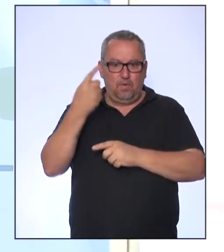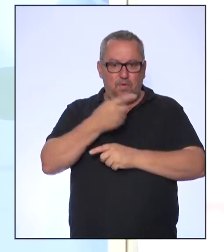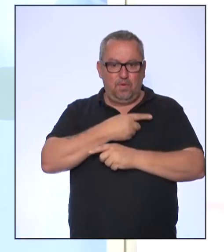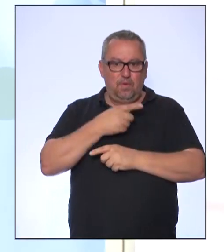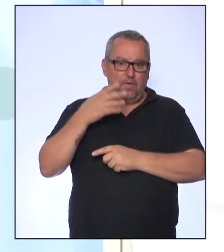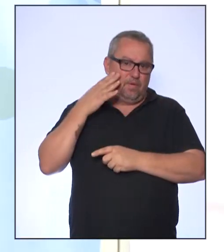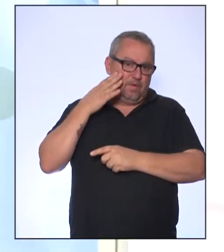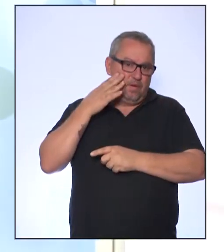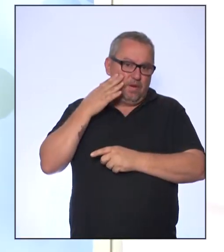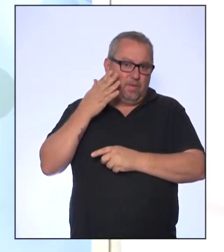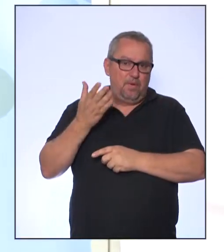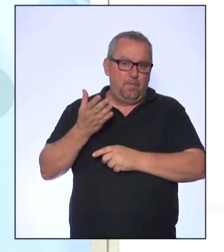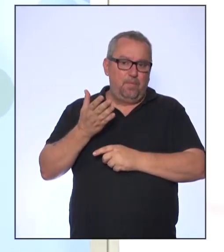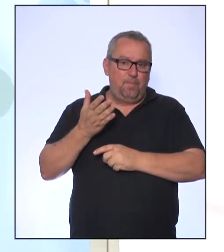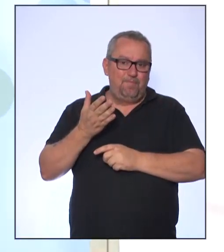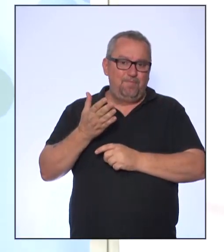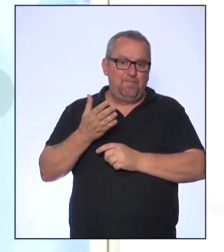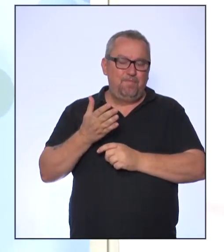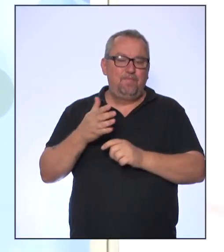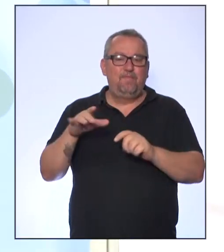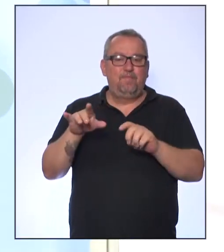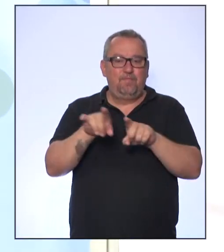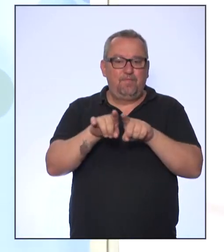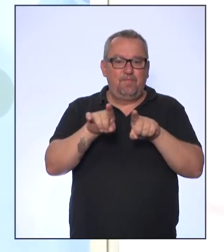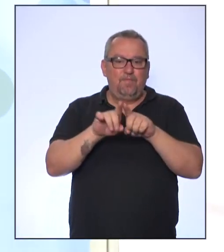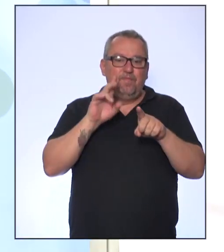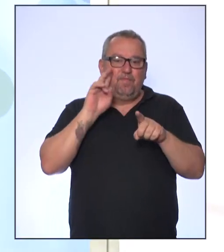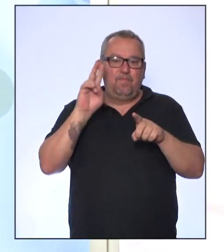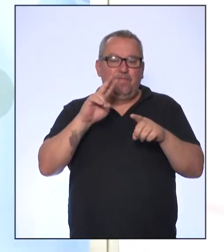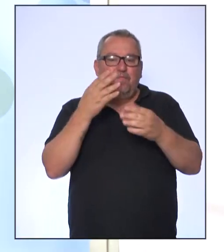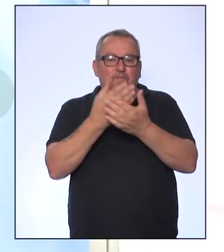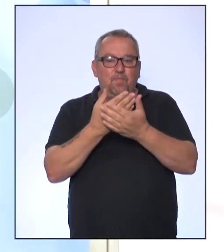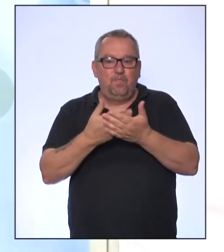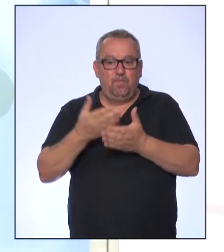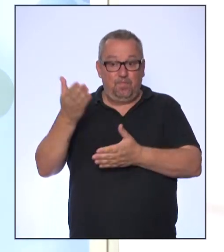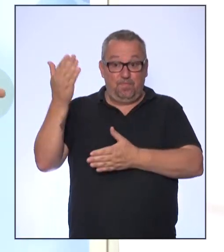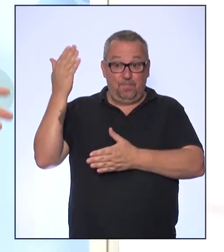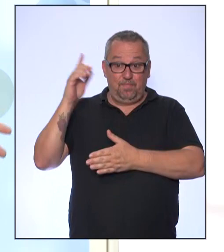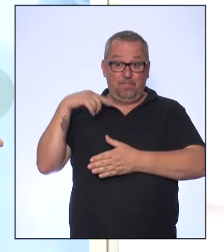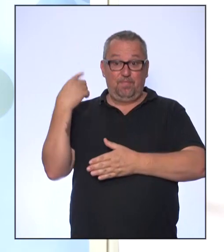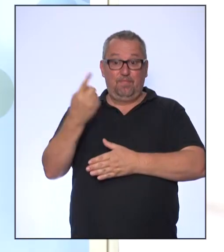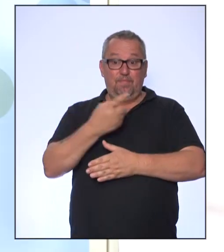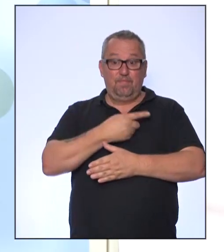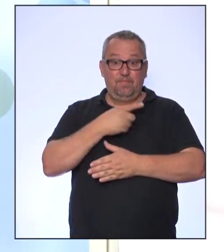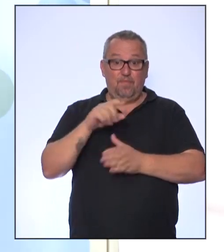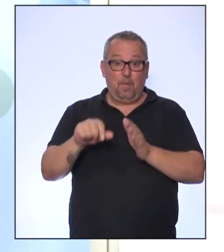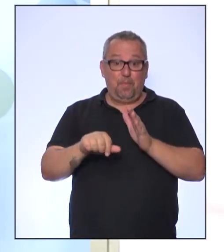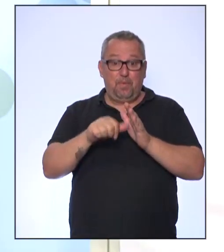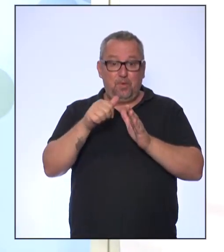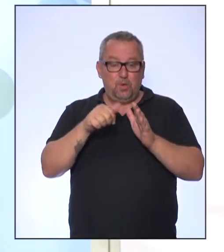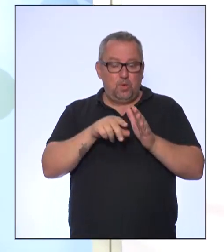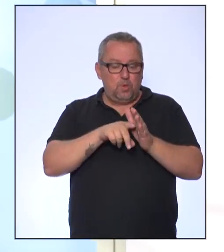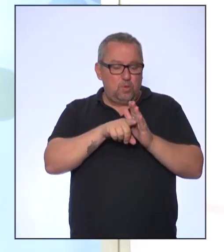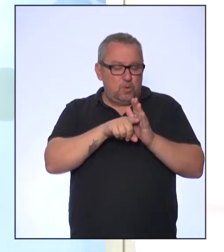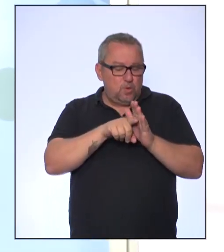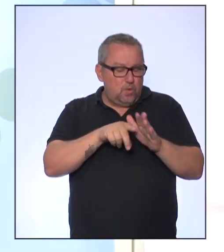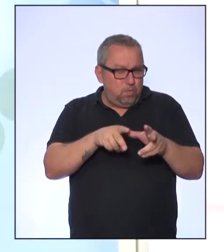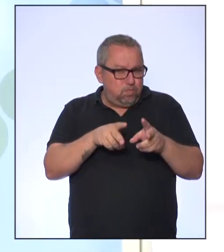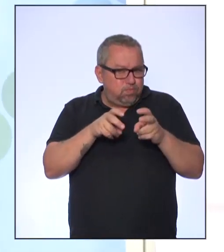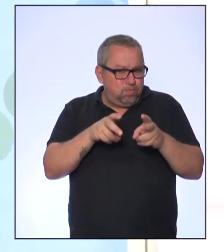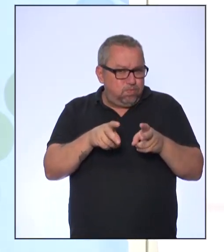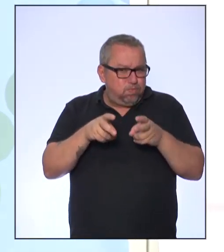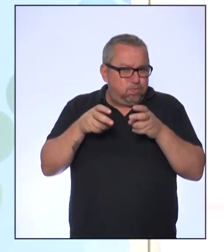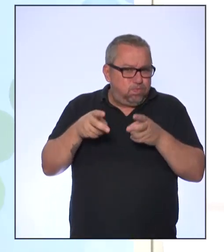estar afastado. Também já viram na aula passada. E hoje nós vamos primeiro investigar o que vocês lembram das